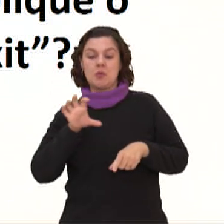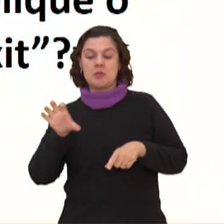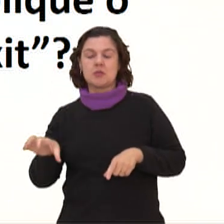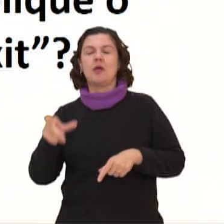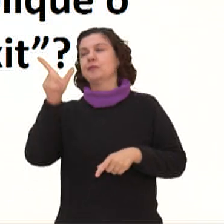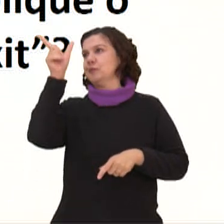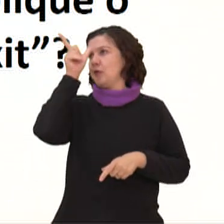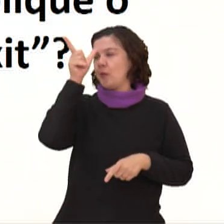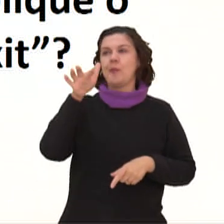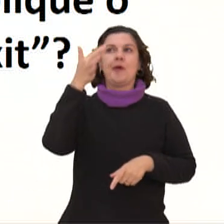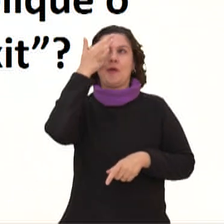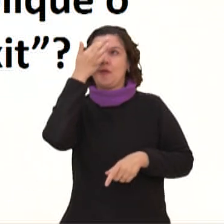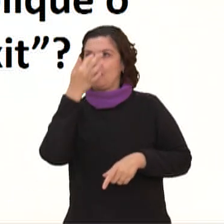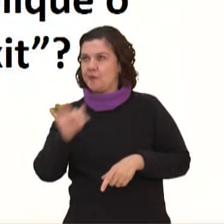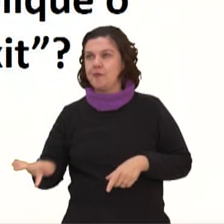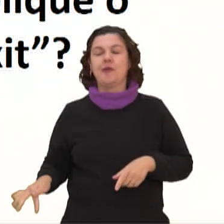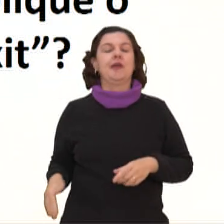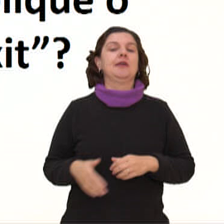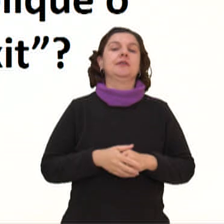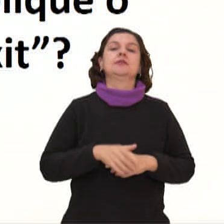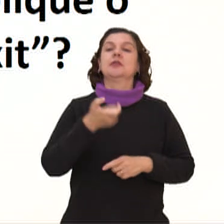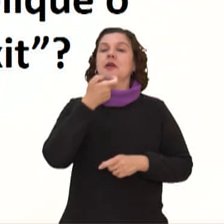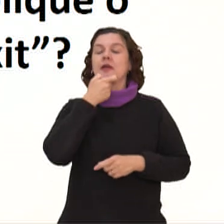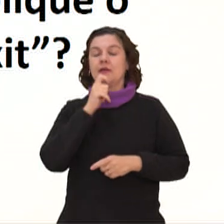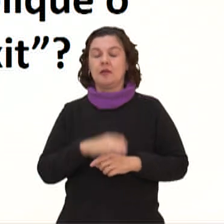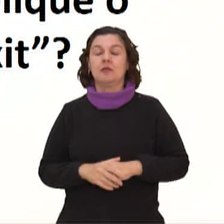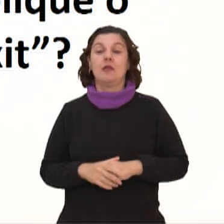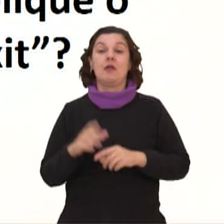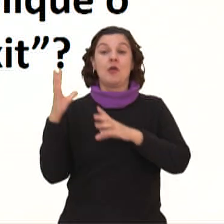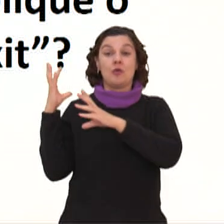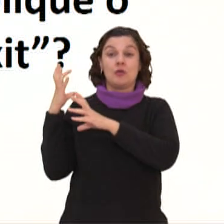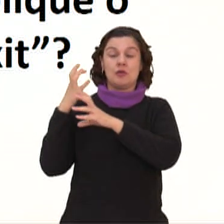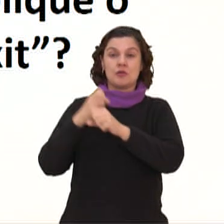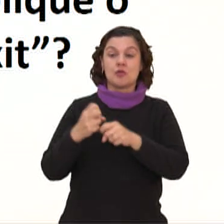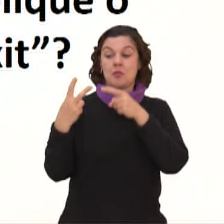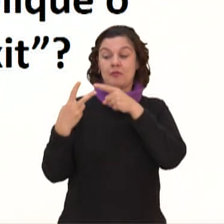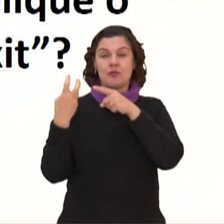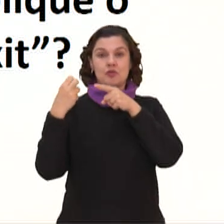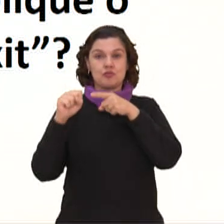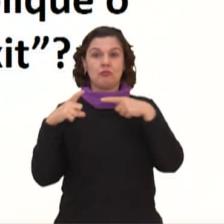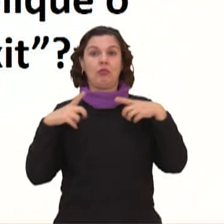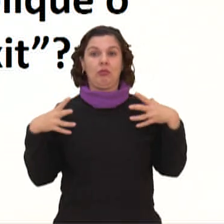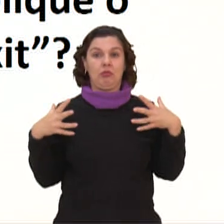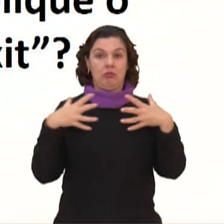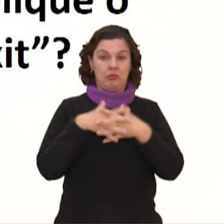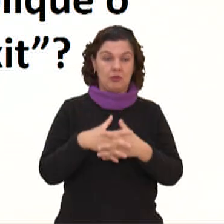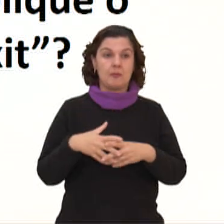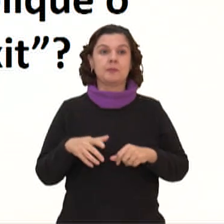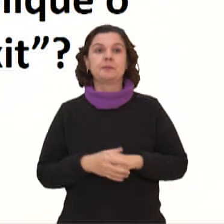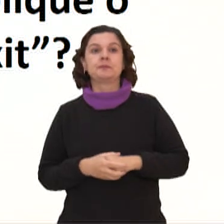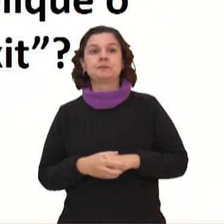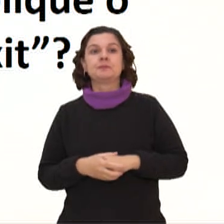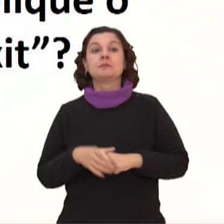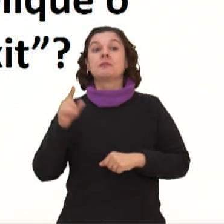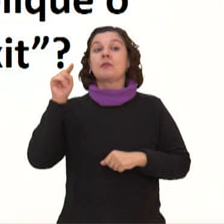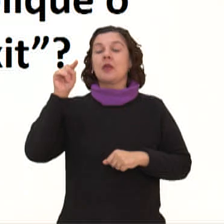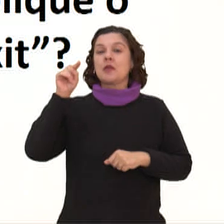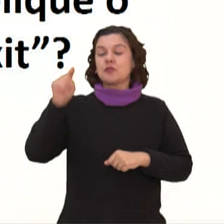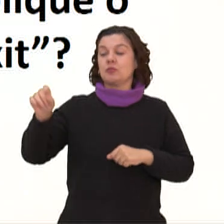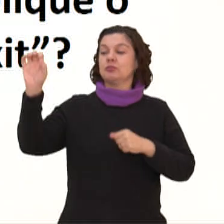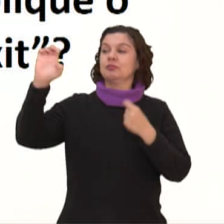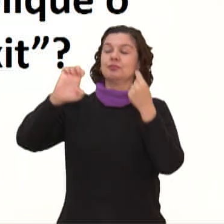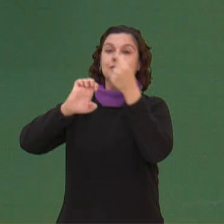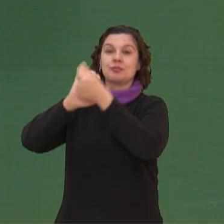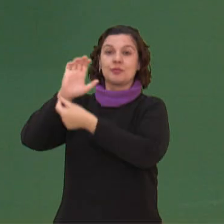eles Alemanha, França, Reino Unido. E o número 28, pessoal, tem conflitos aí, ok? A respeito da União